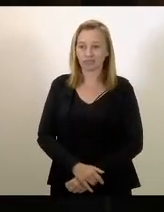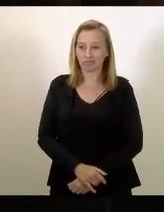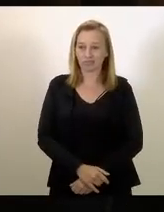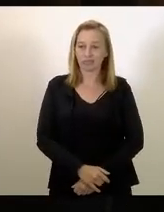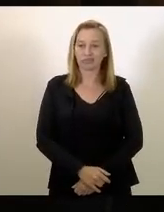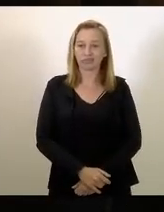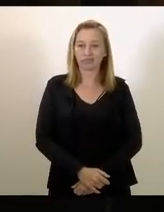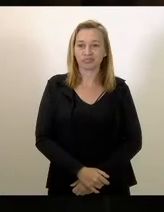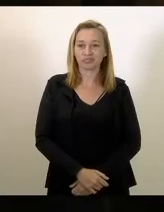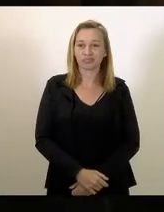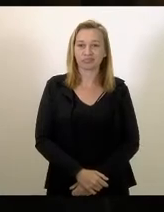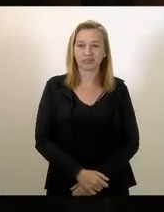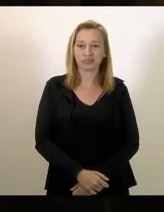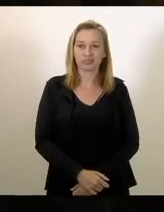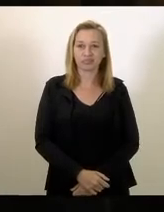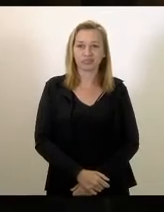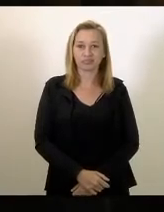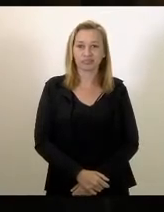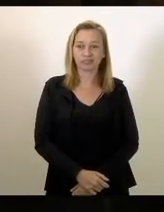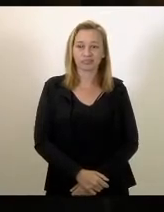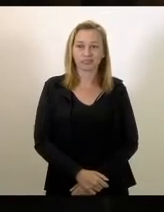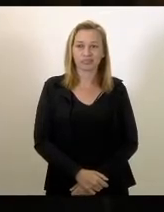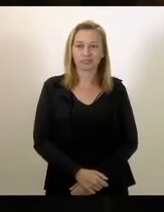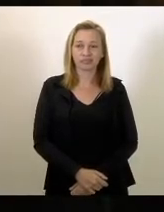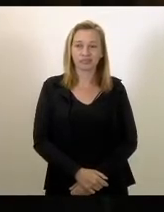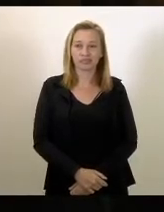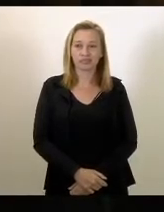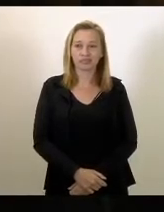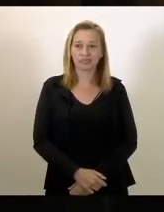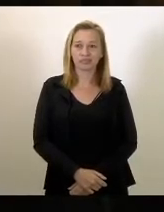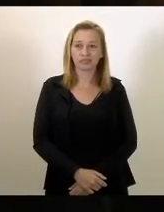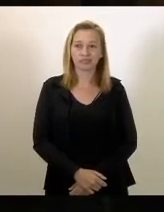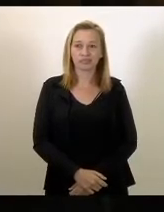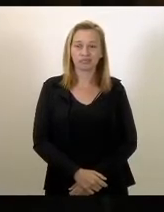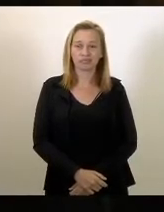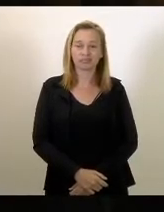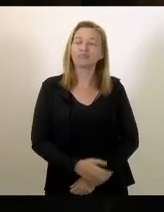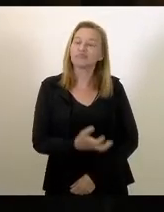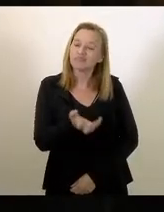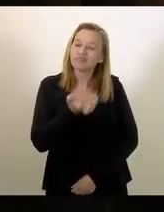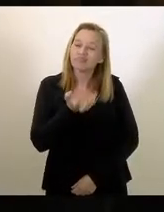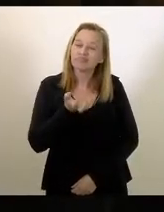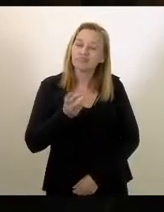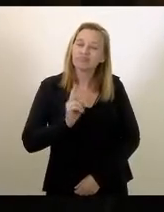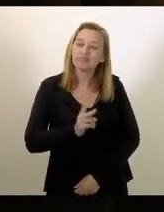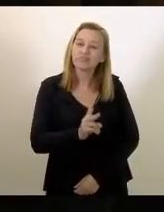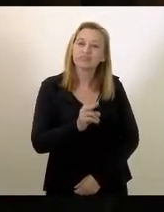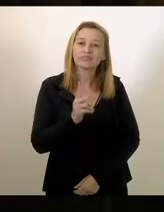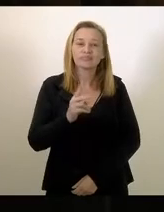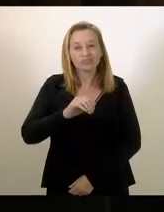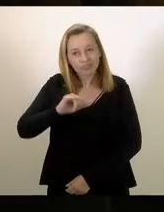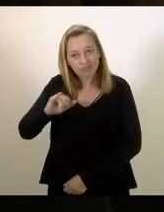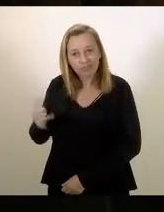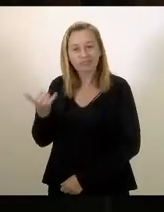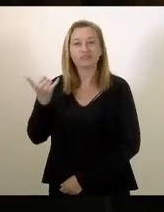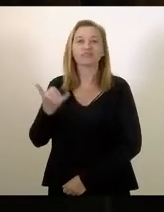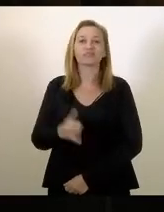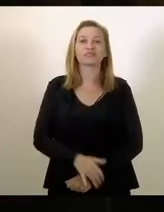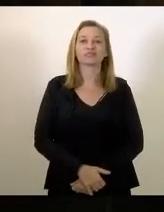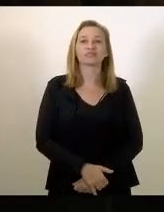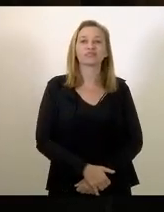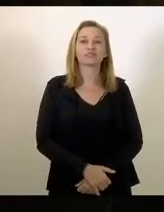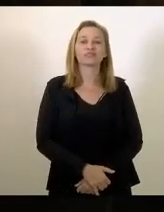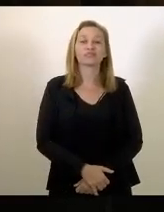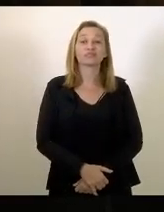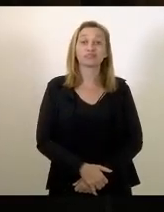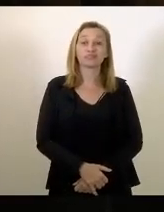sociais eu quero sempre aproveitar esse